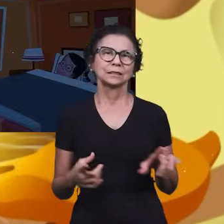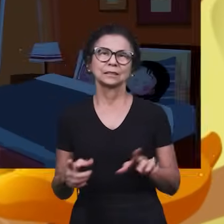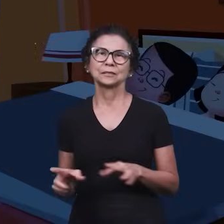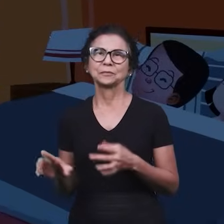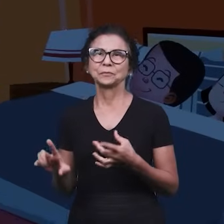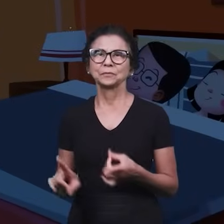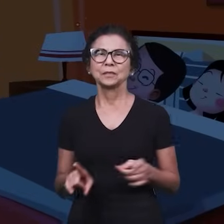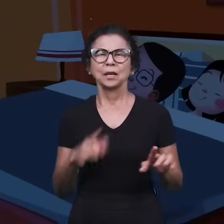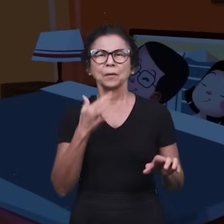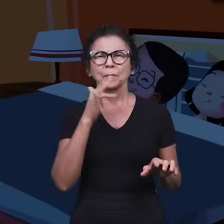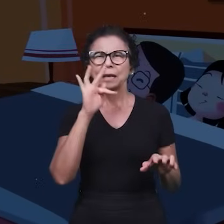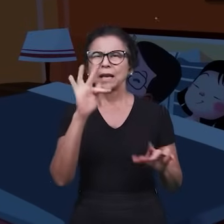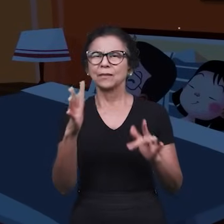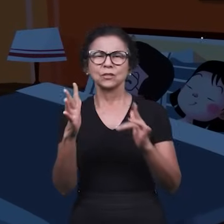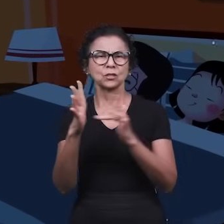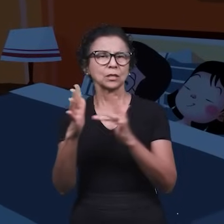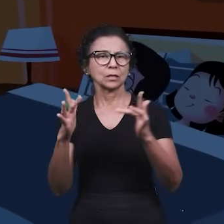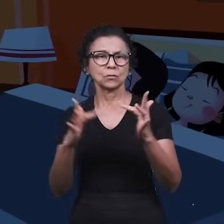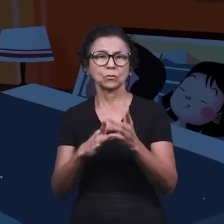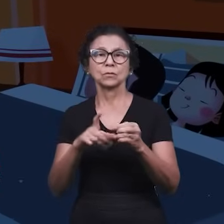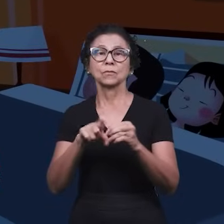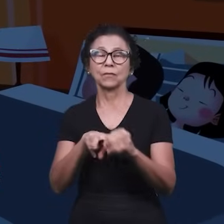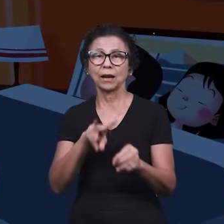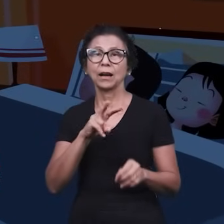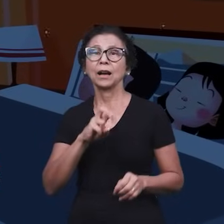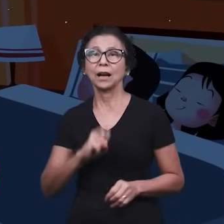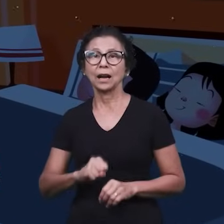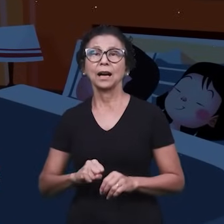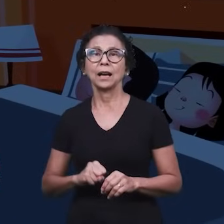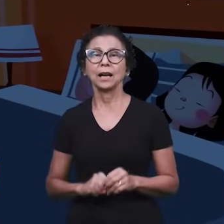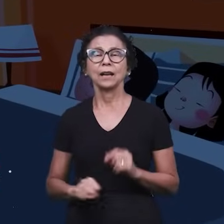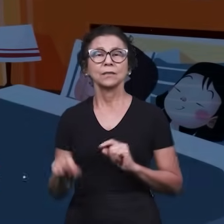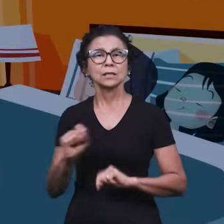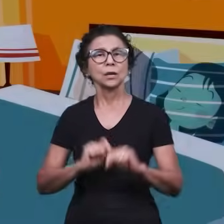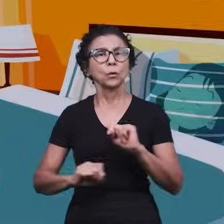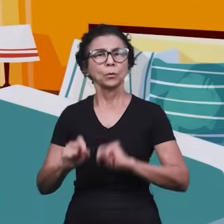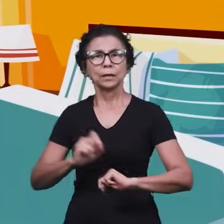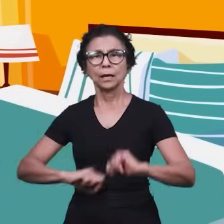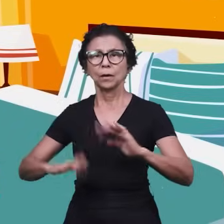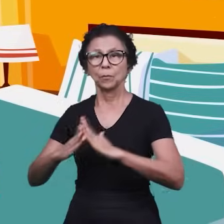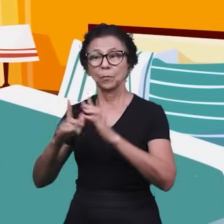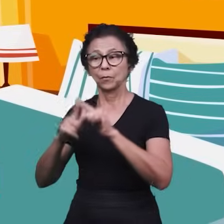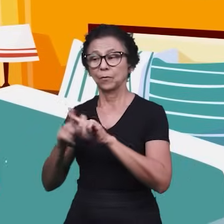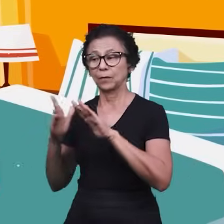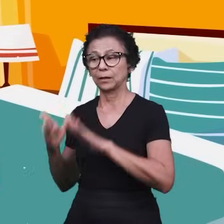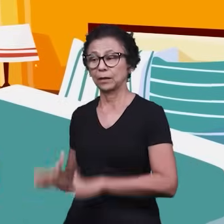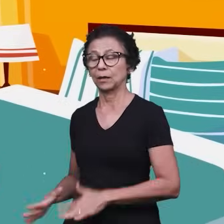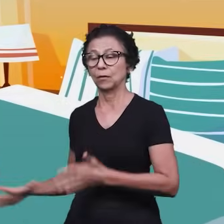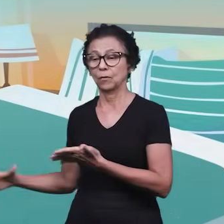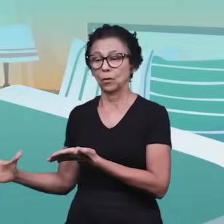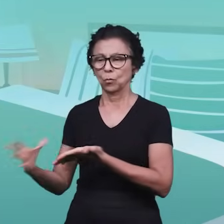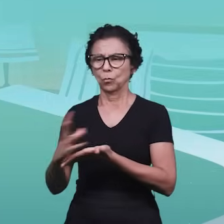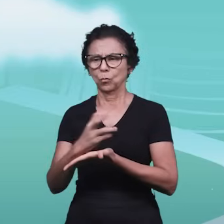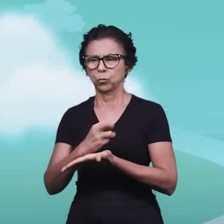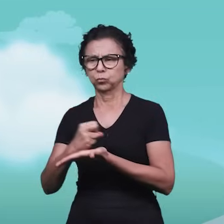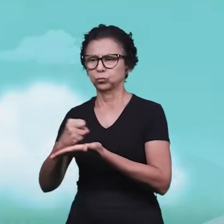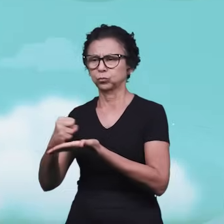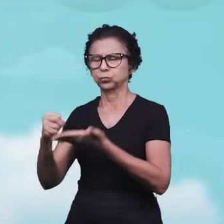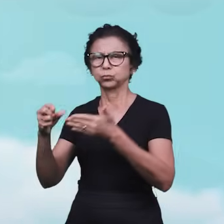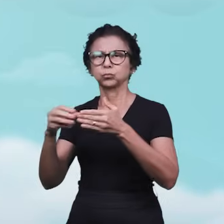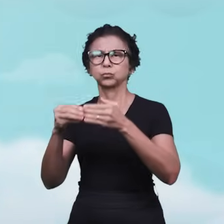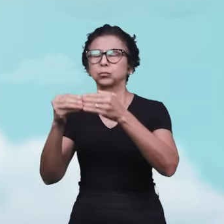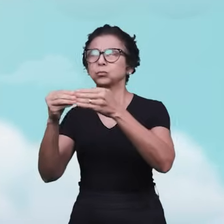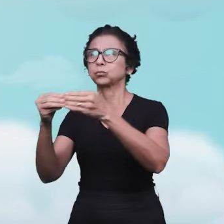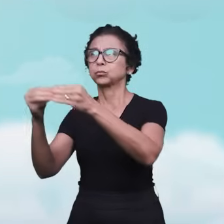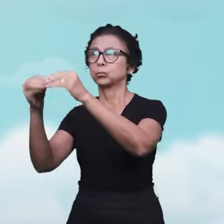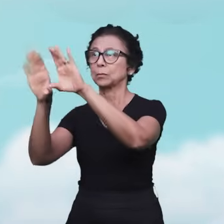Ele virá no meio da noite, o noivo vem buscar a noiva amada. Ele vem pra ir a